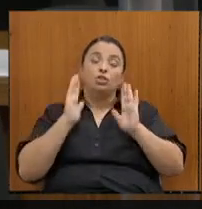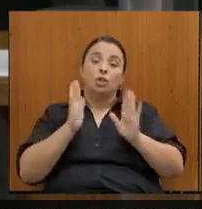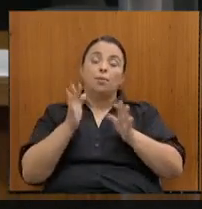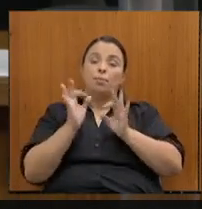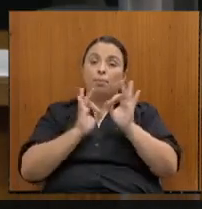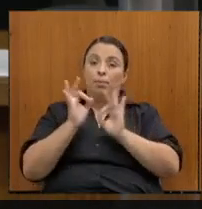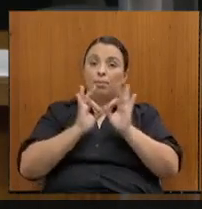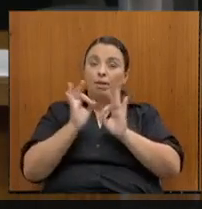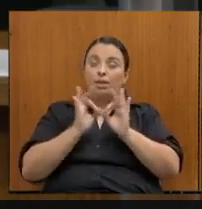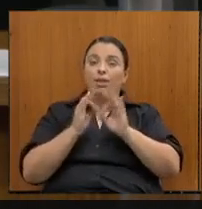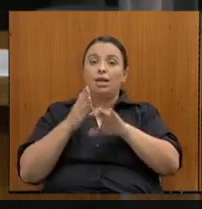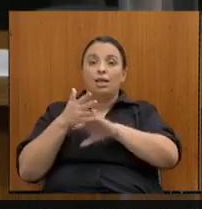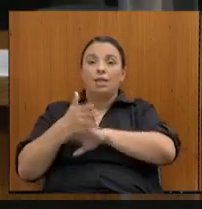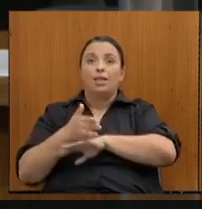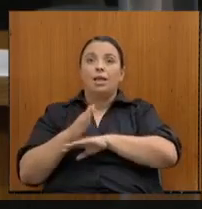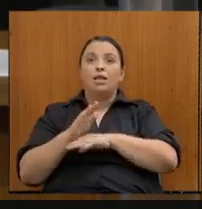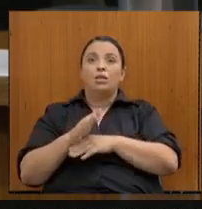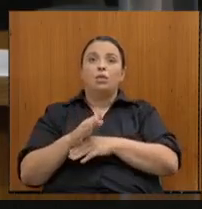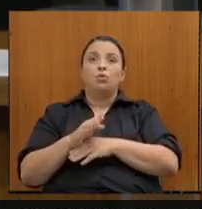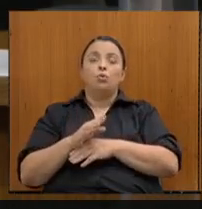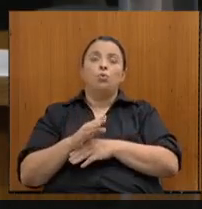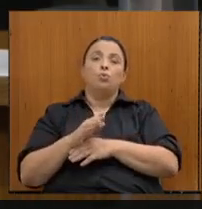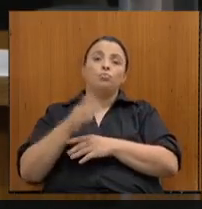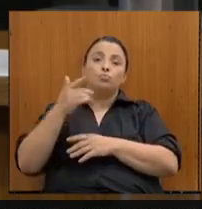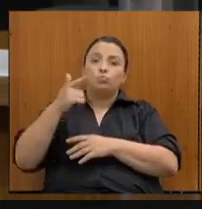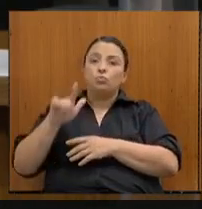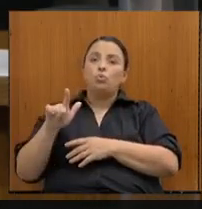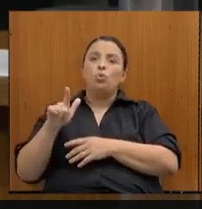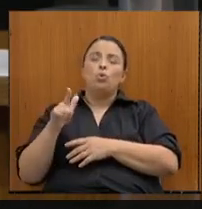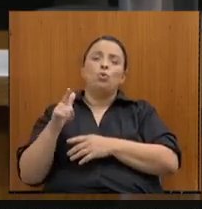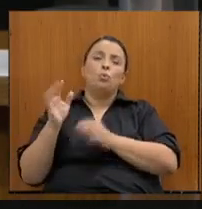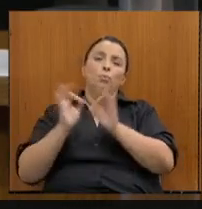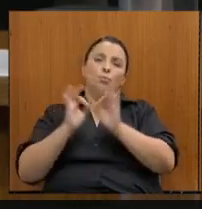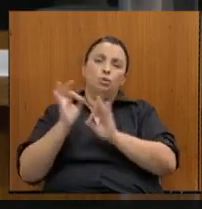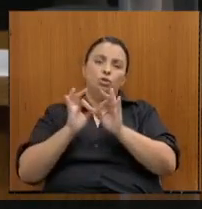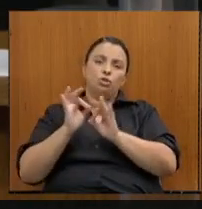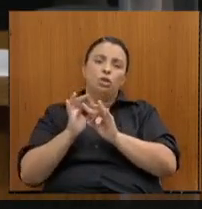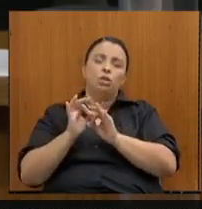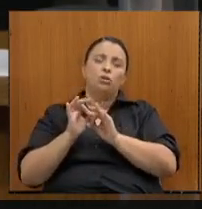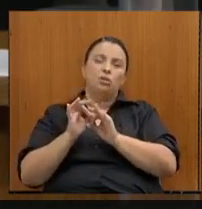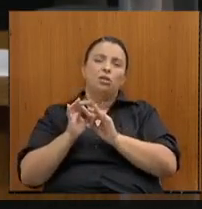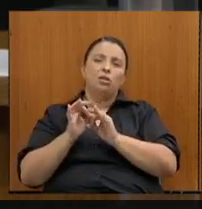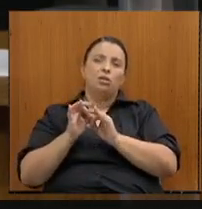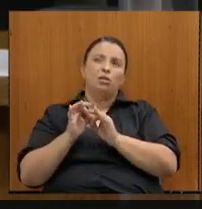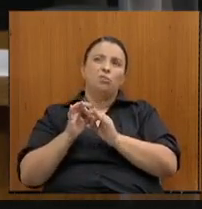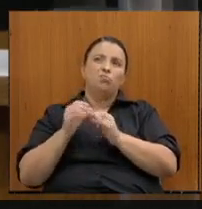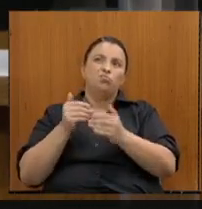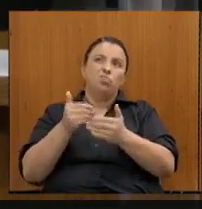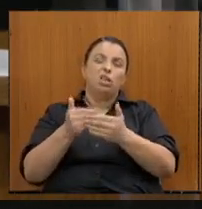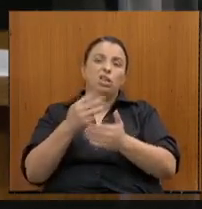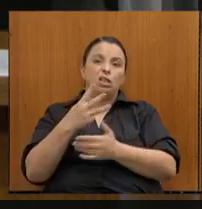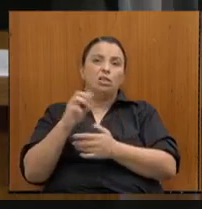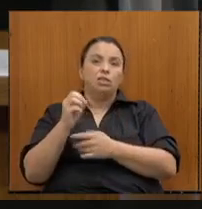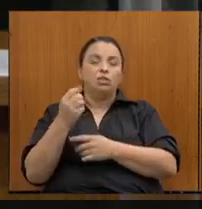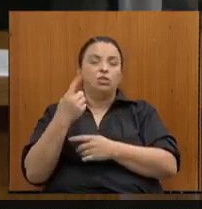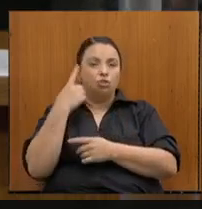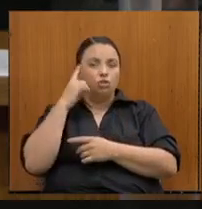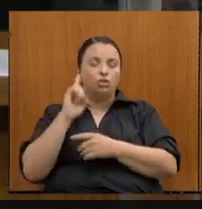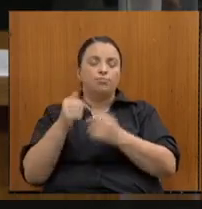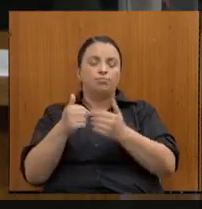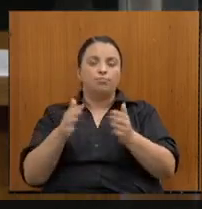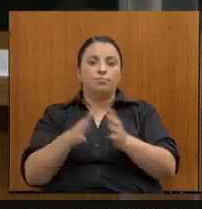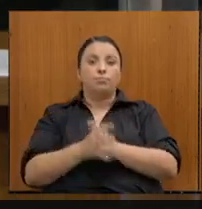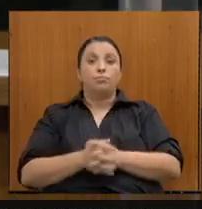que vai estudar em dentro de 45 dias além disso o grupo Hoje ele é composto por 12 empresas né atuando em diferentes